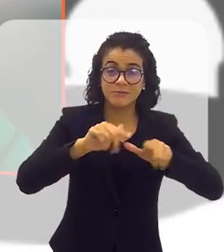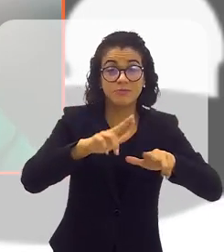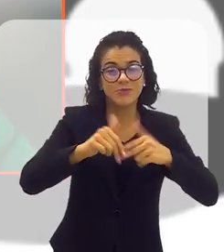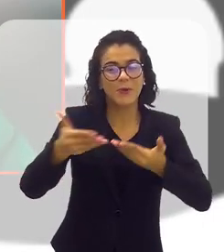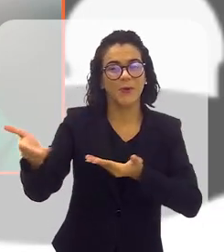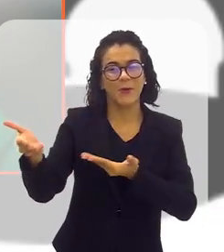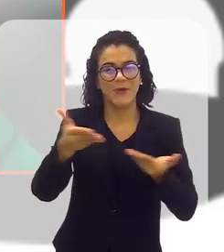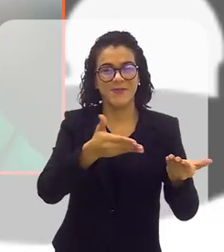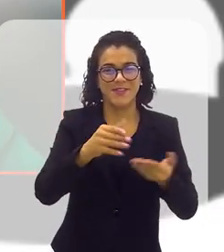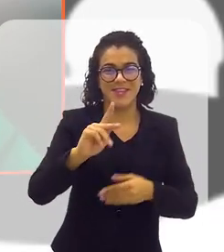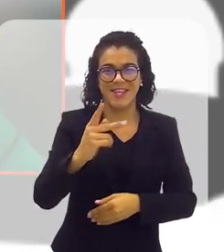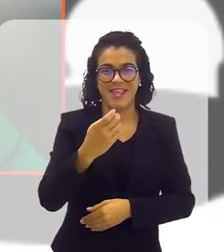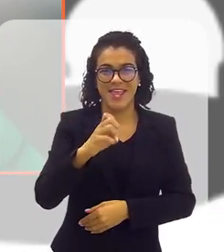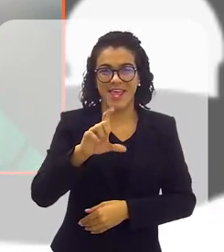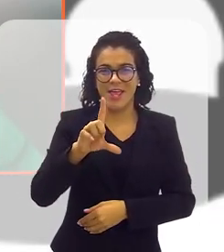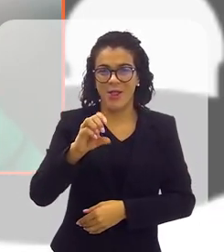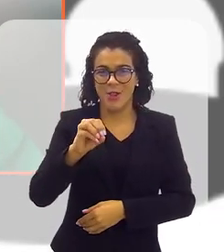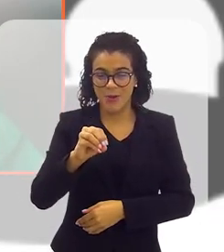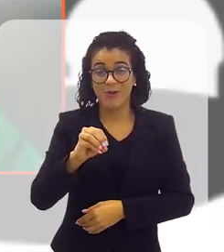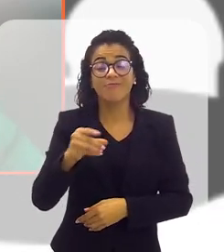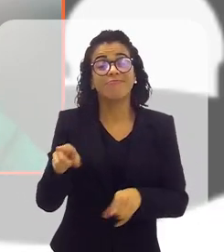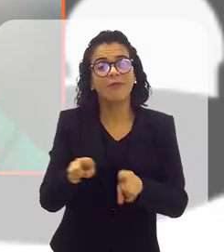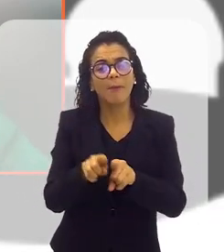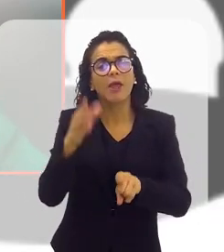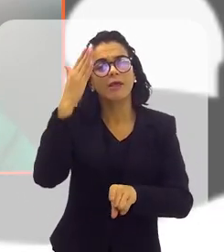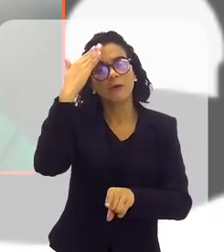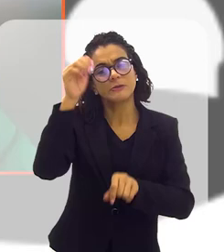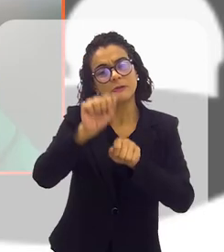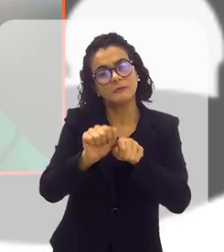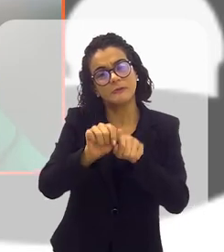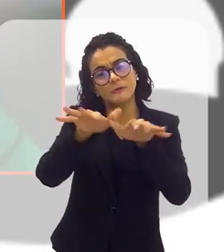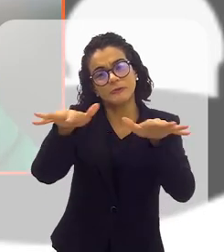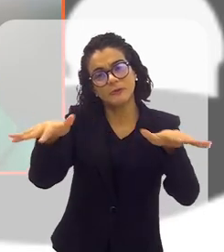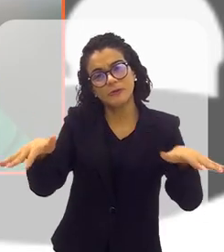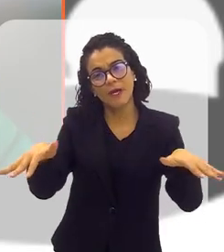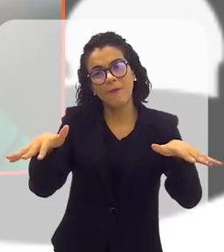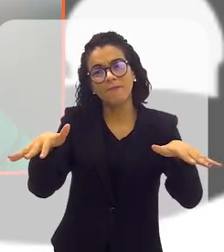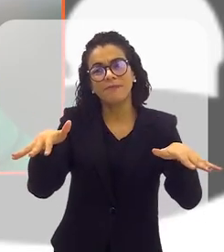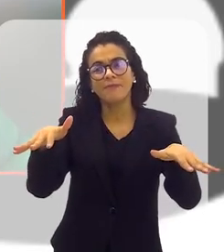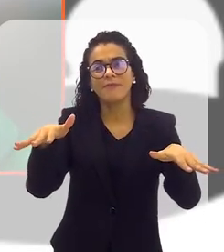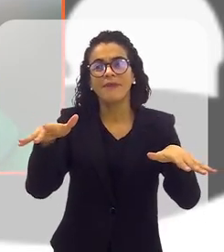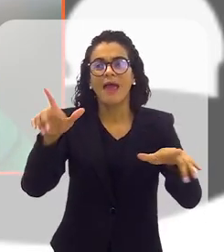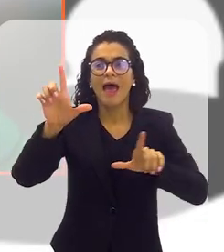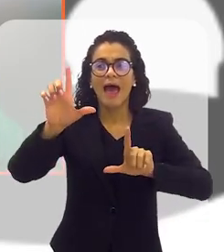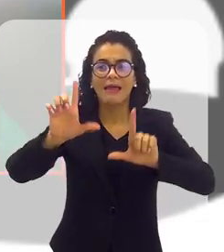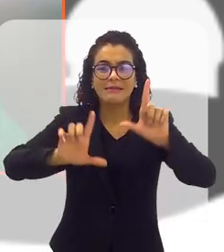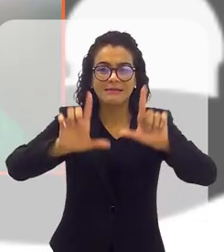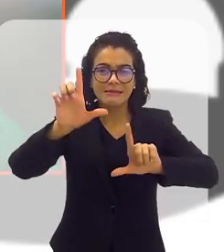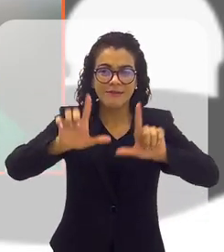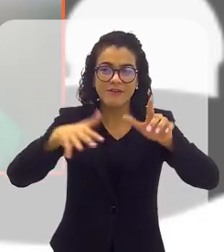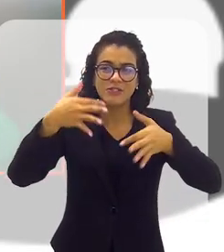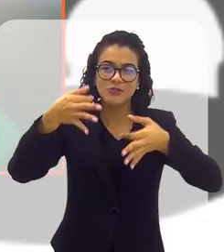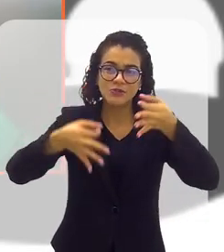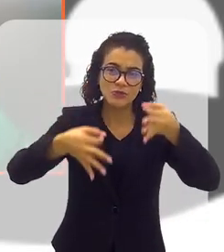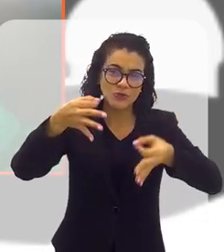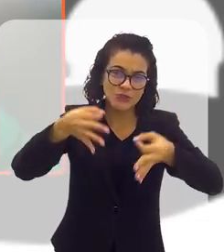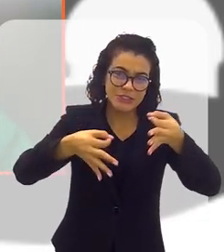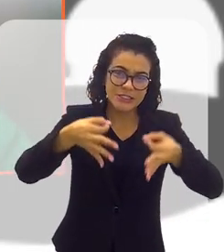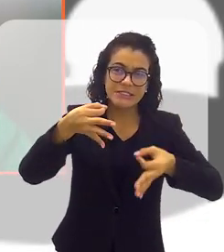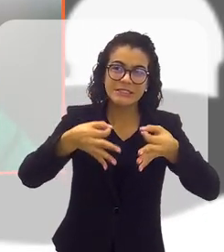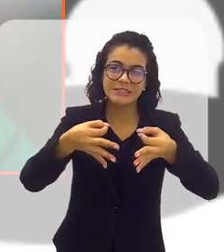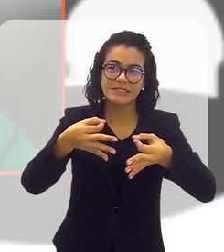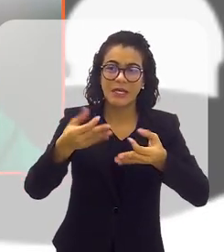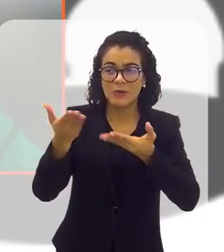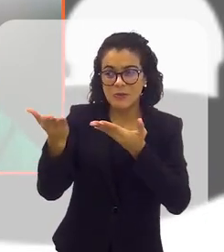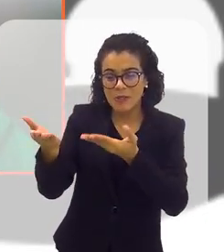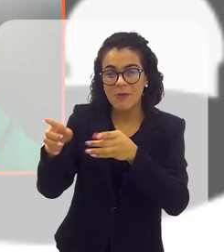por isso até que eu convidei a Elo, e eu sei a abrangência que tem a TV Justiça aqui para mim, e o